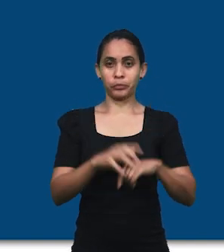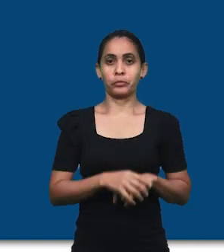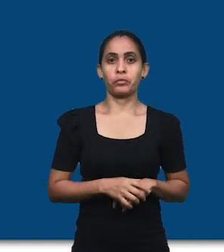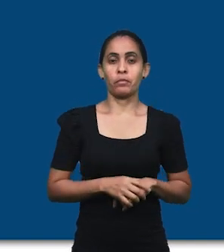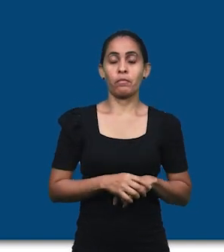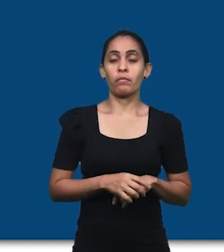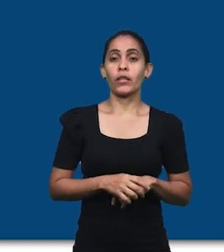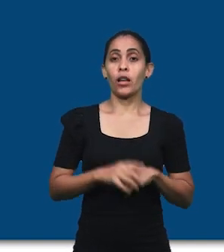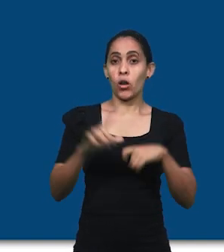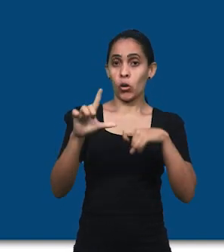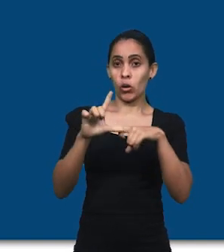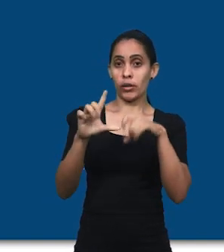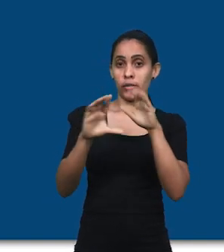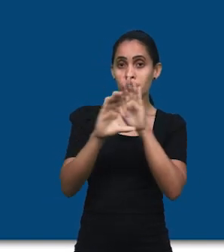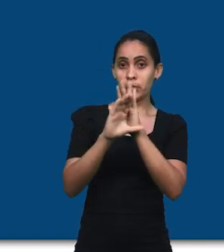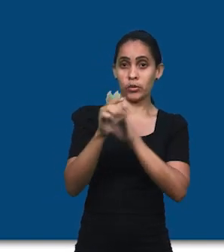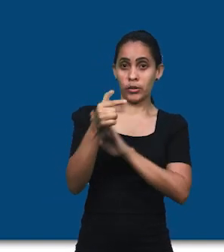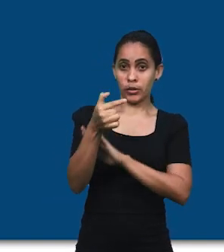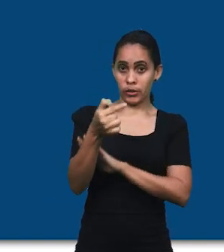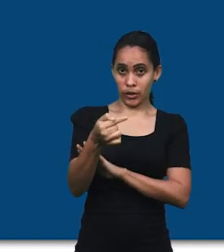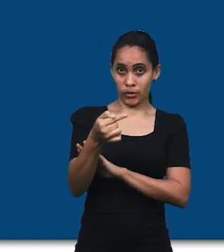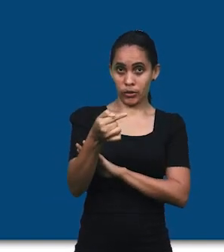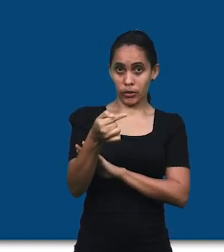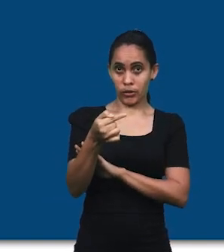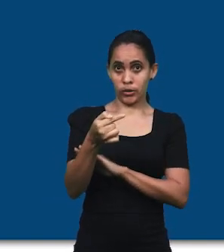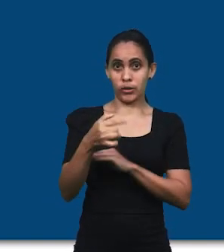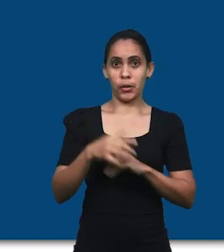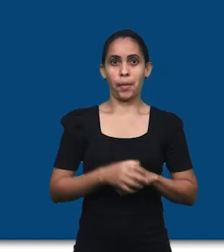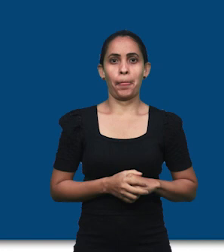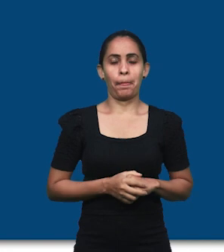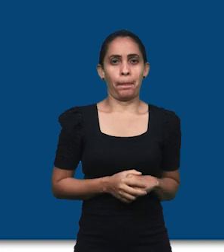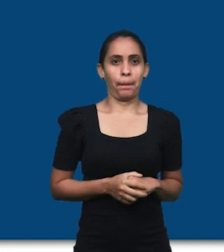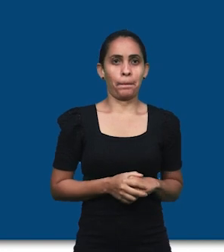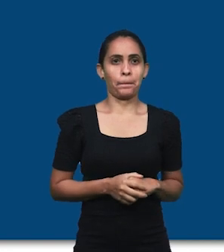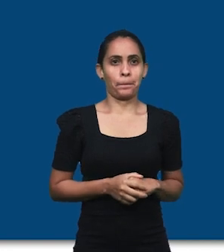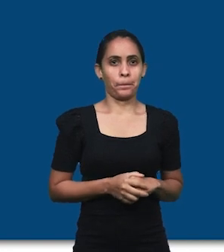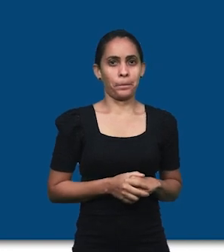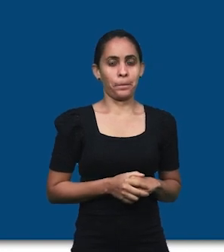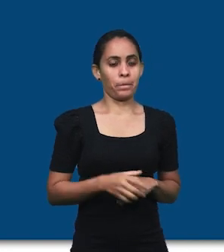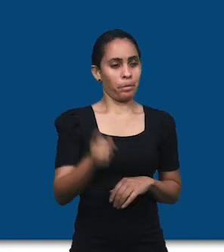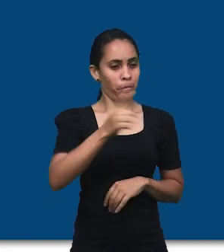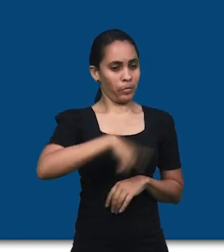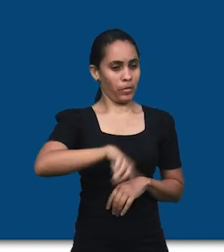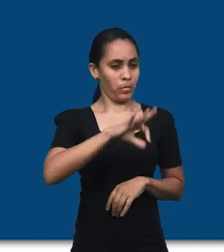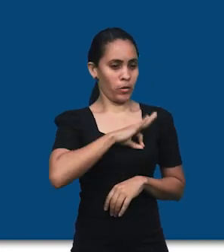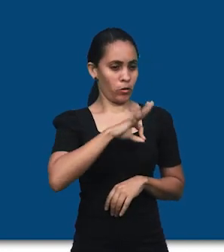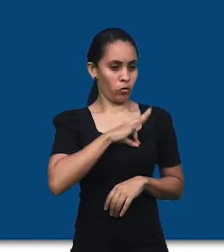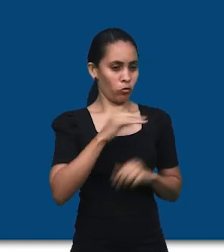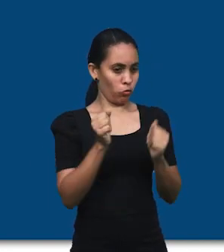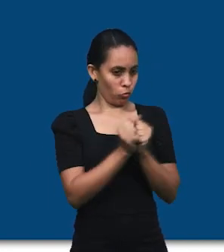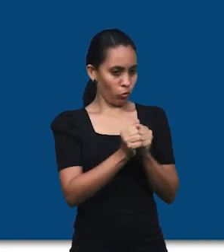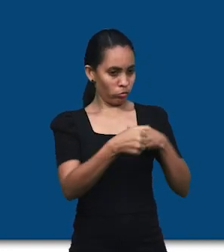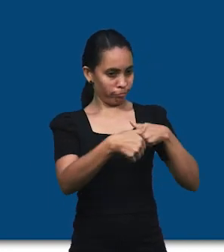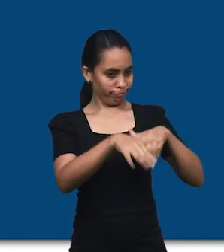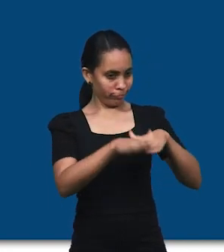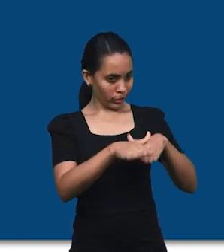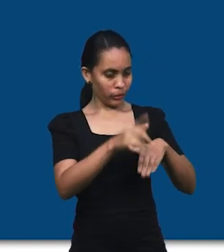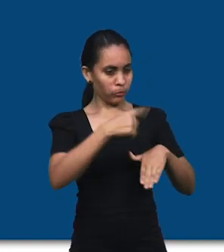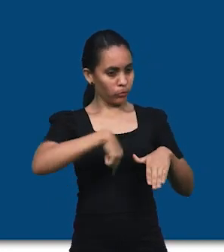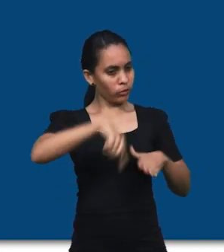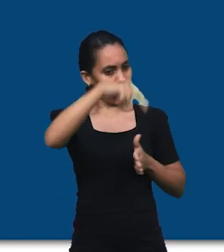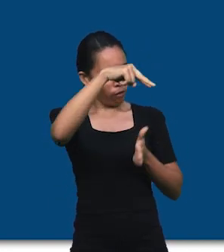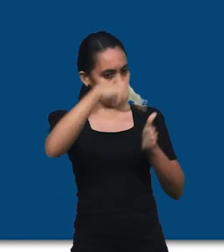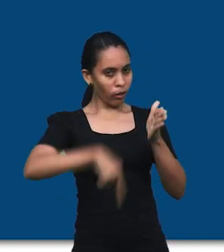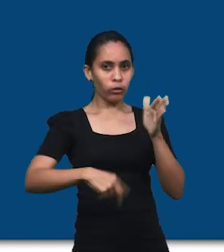bem. Lucas, capítulo 7, os soldados, todos que estão conosco,